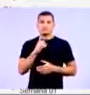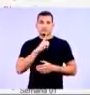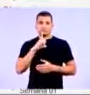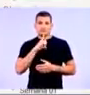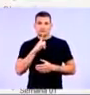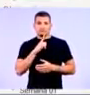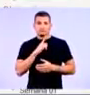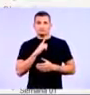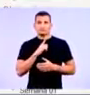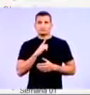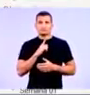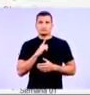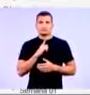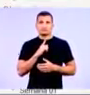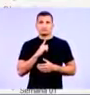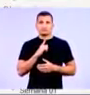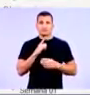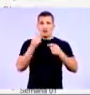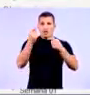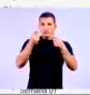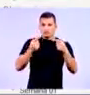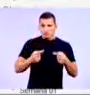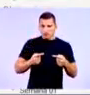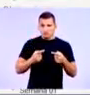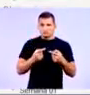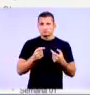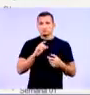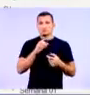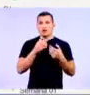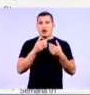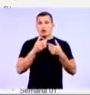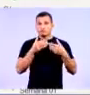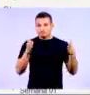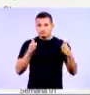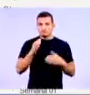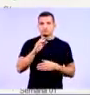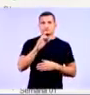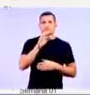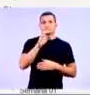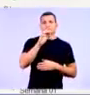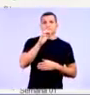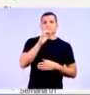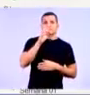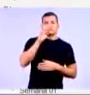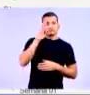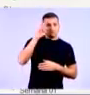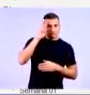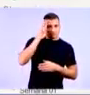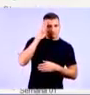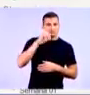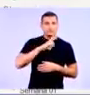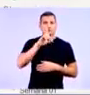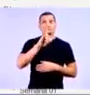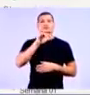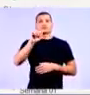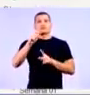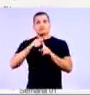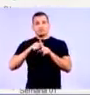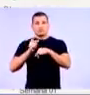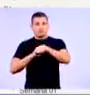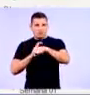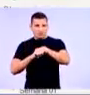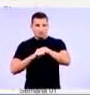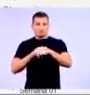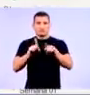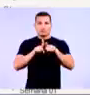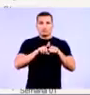a indicação de que o questionário abrirá na terça-feira, e aqui tem o dia, o mês e o horário, e o